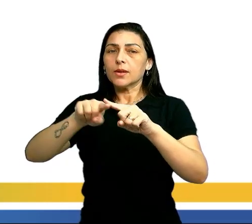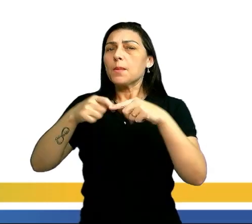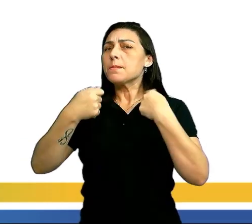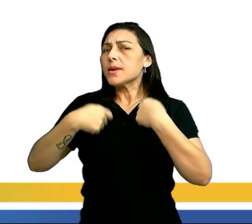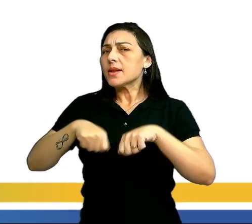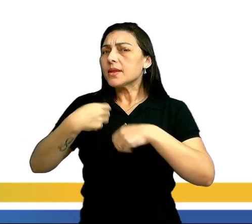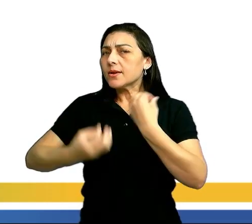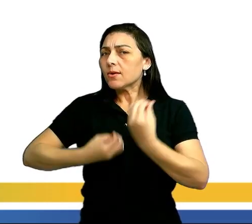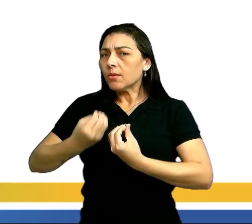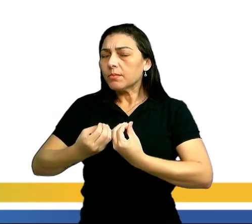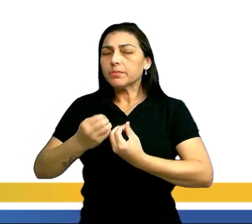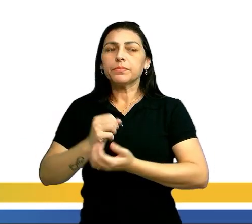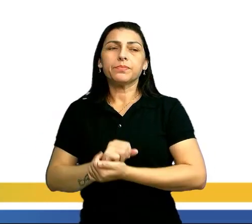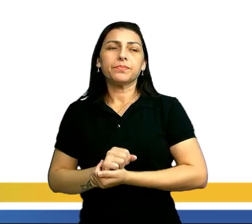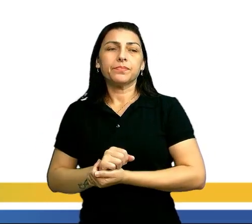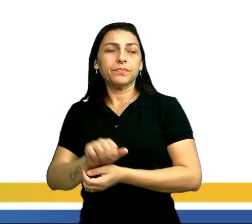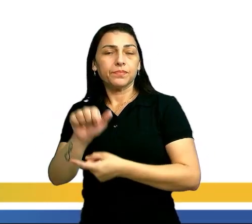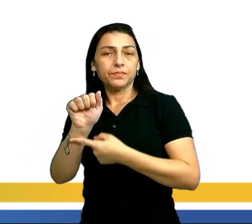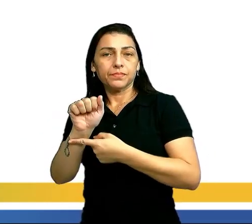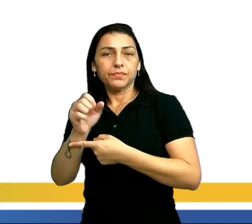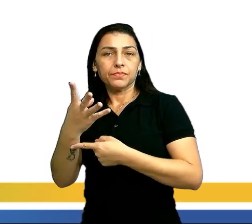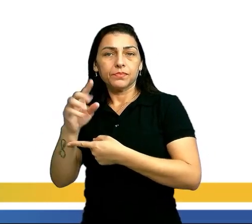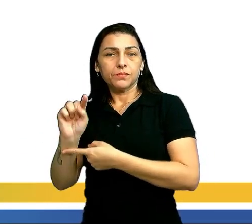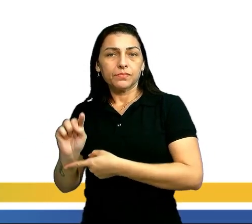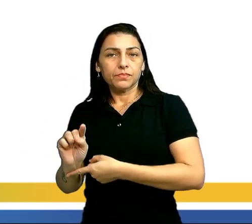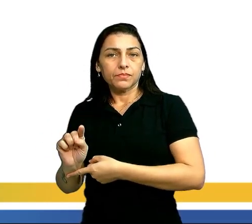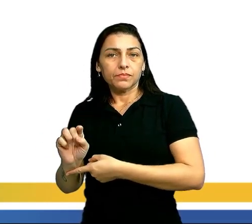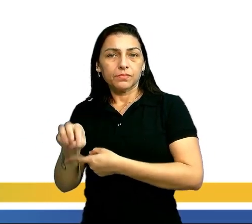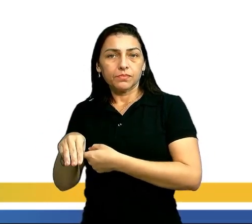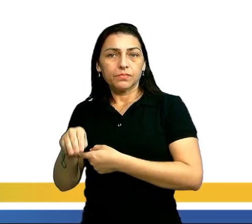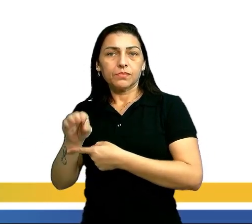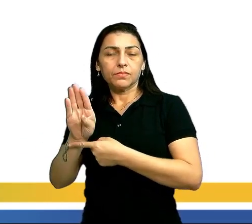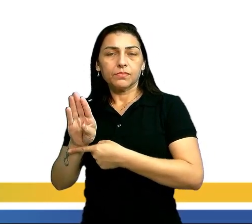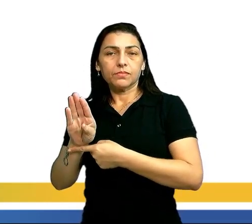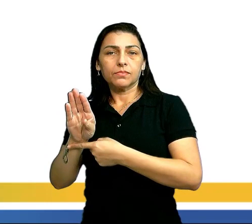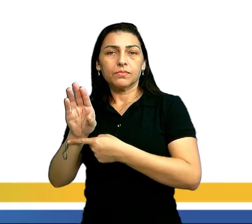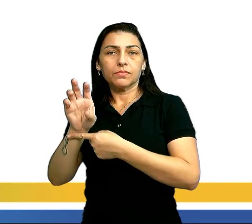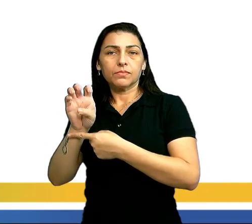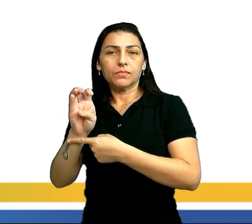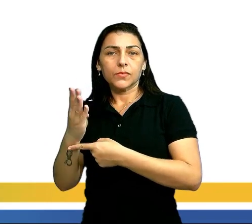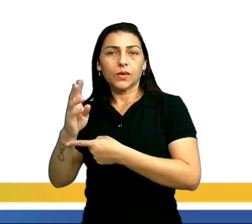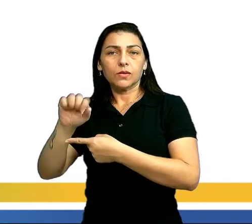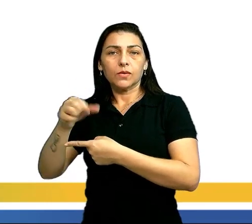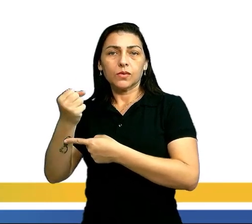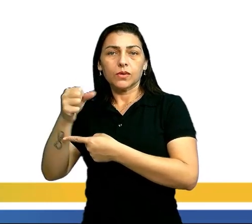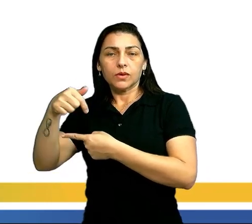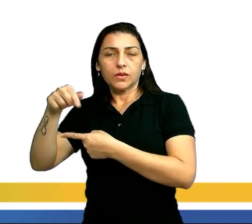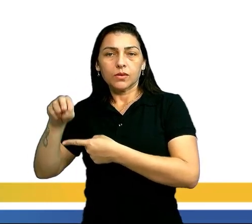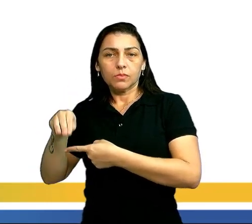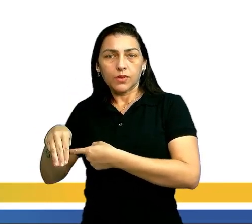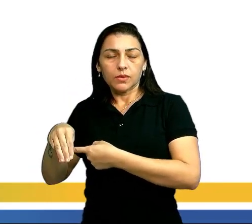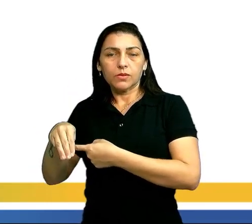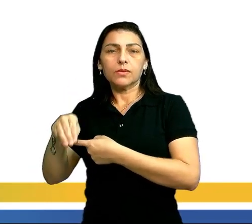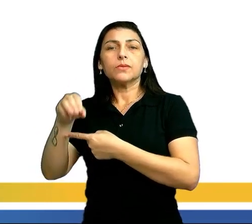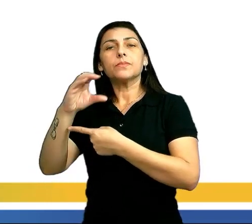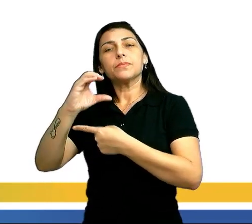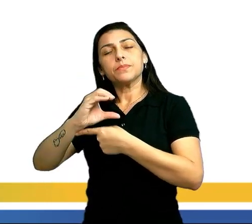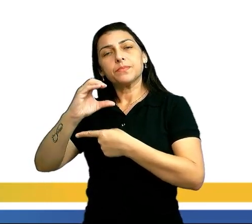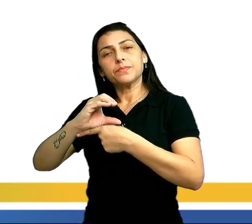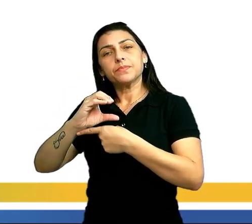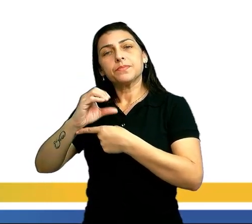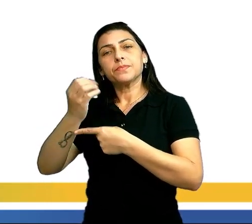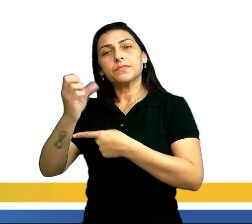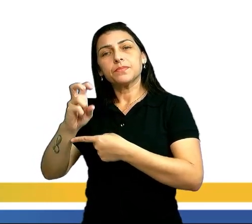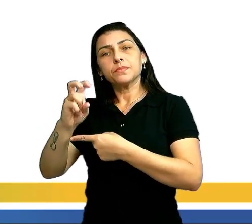deverá ser de alternativa A, 4 metros, alternativa B, 4,87 metros, alternativa